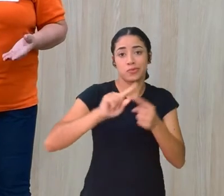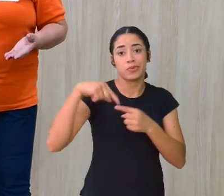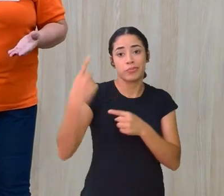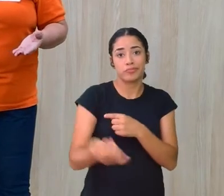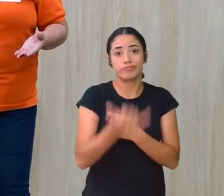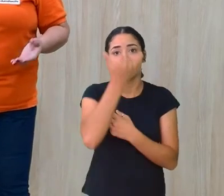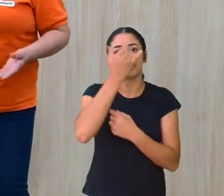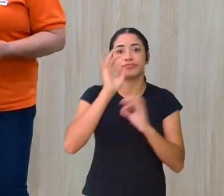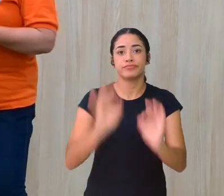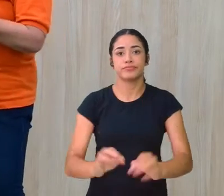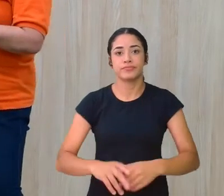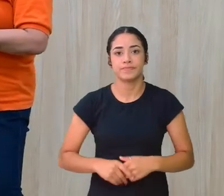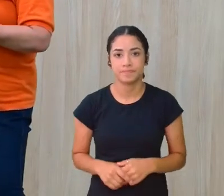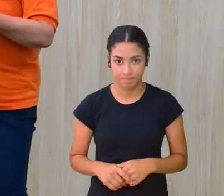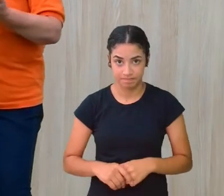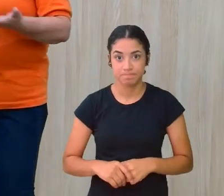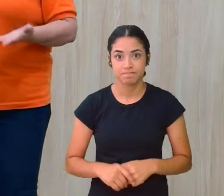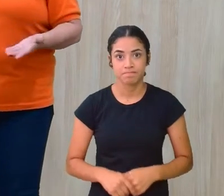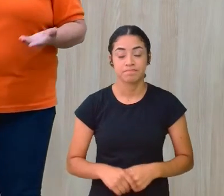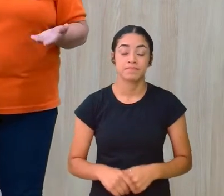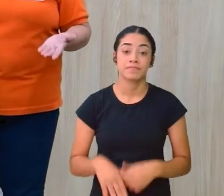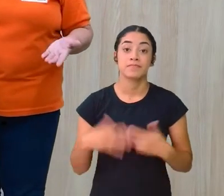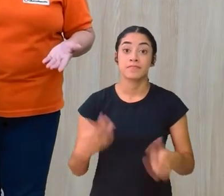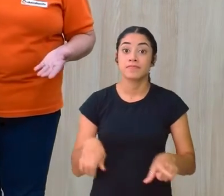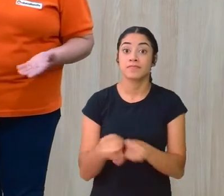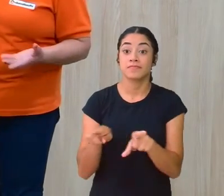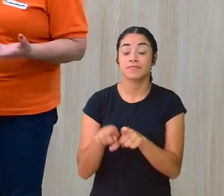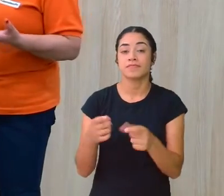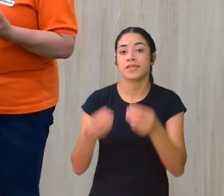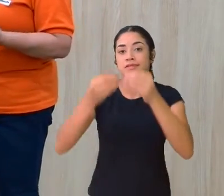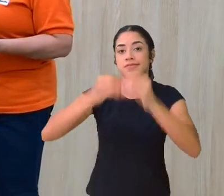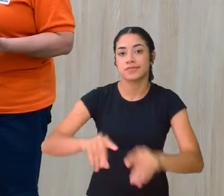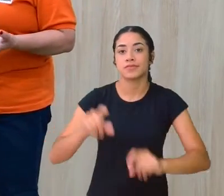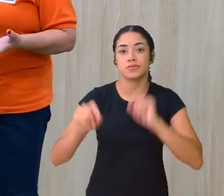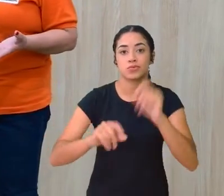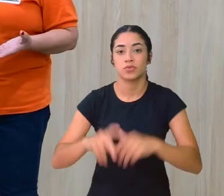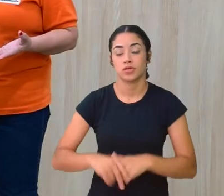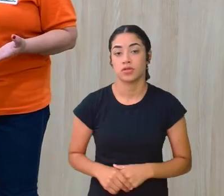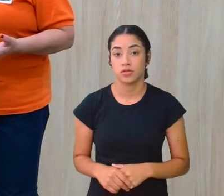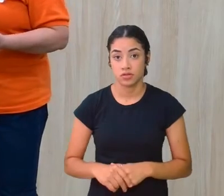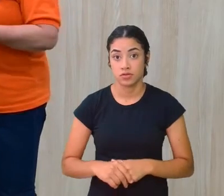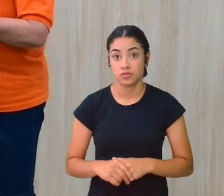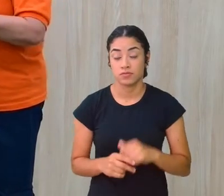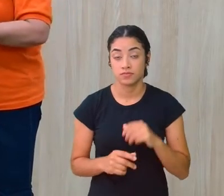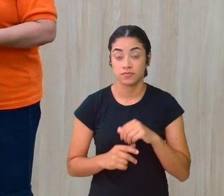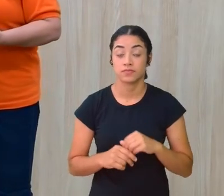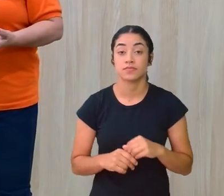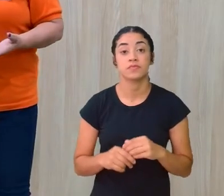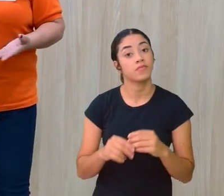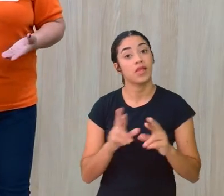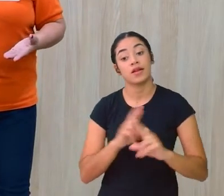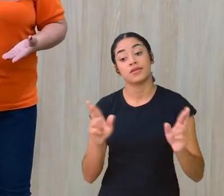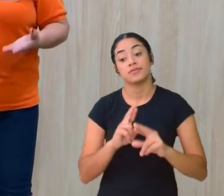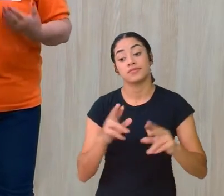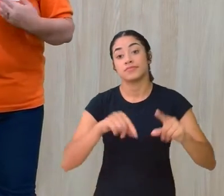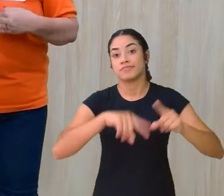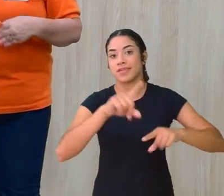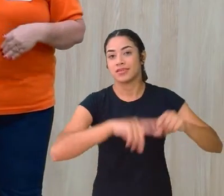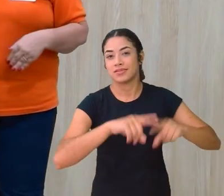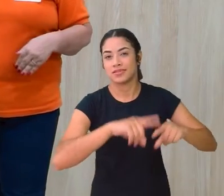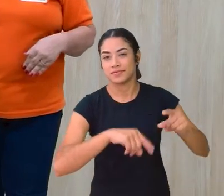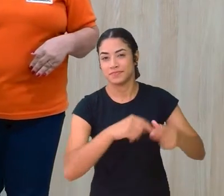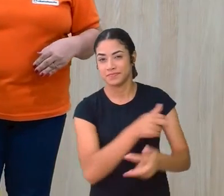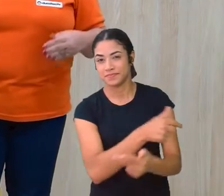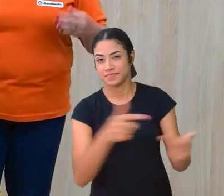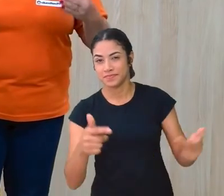ser maior. Primeiro, a questão aí de um prejuízo em relação a quê, professora? Em relação ao equipamento. E desse